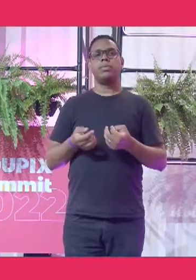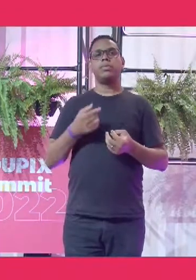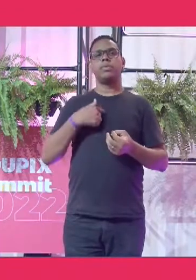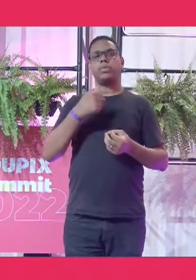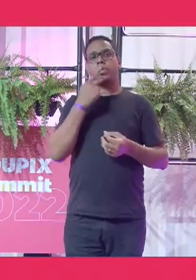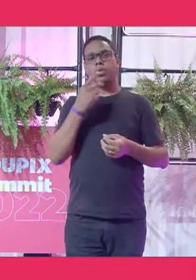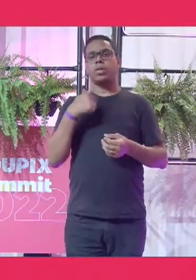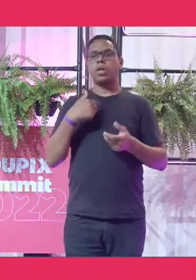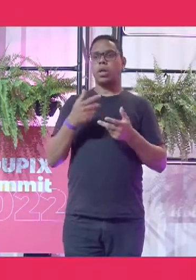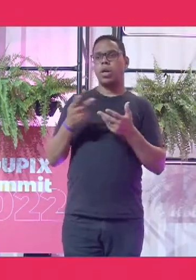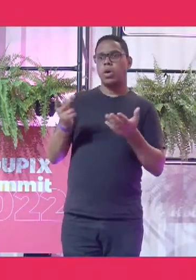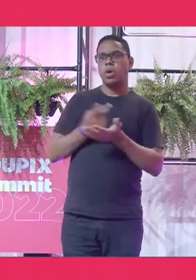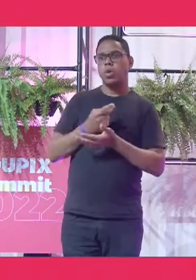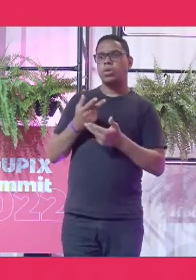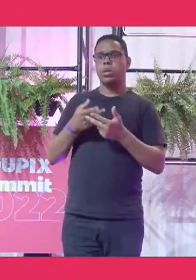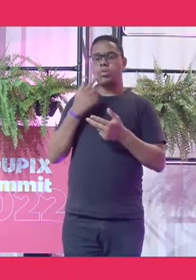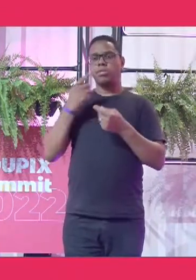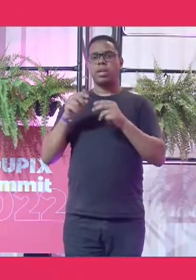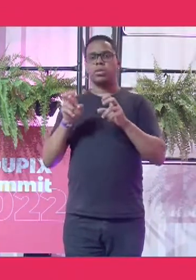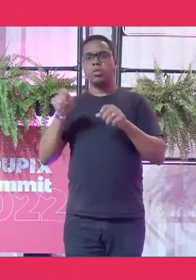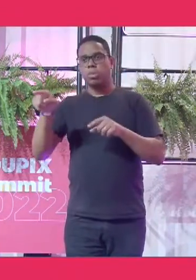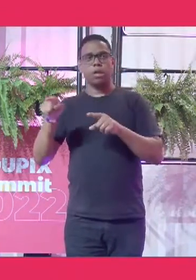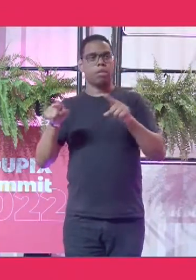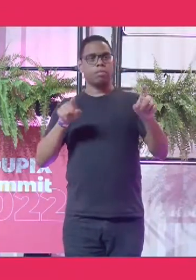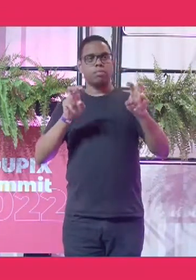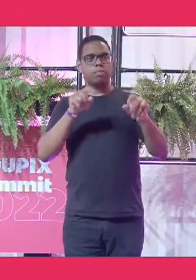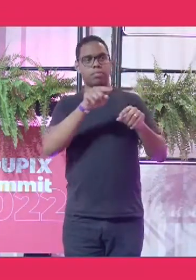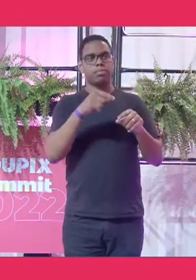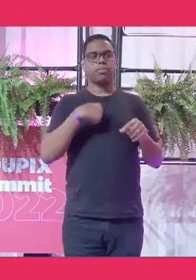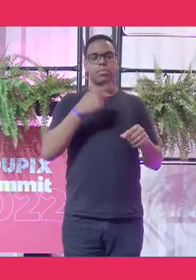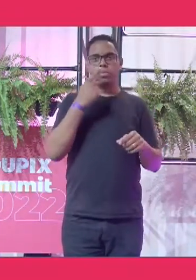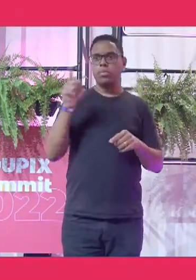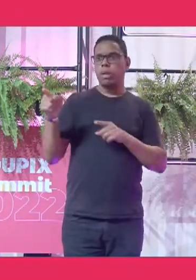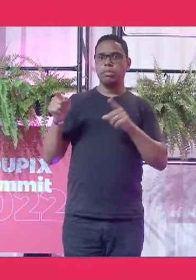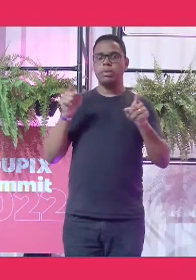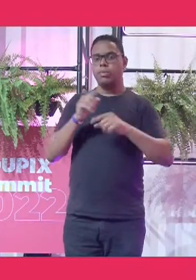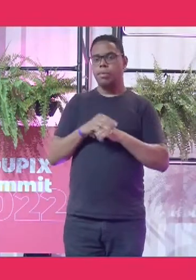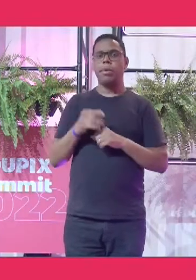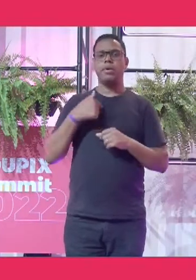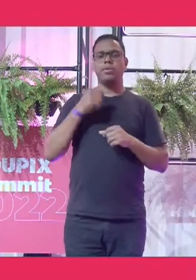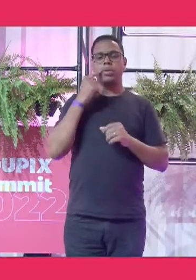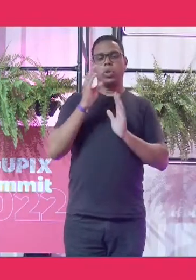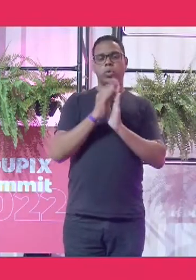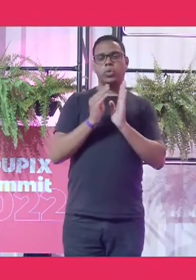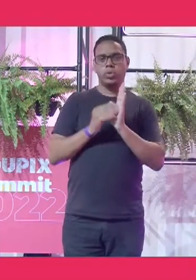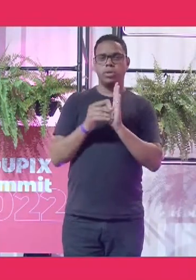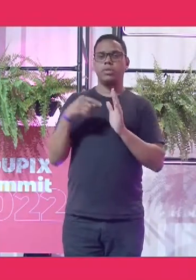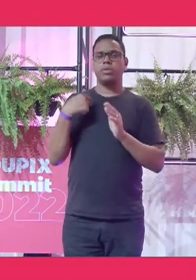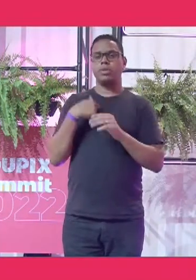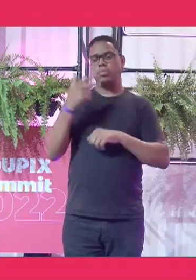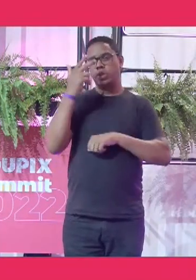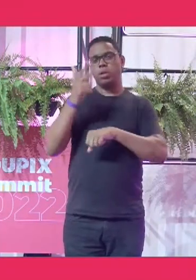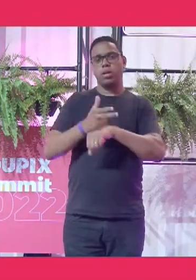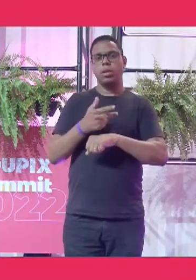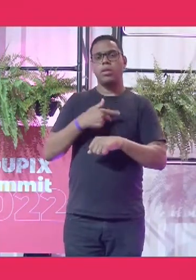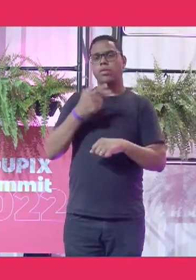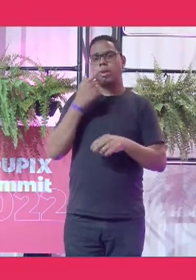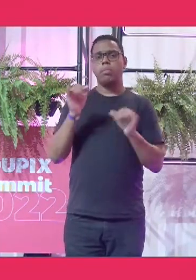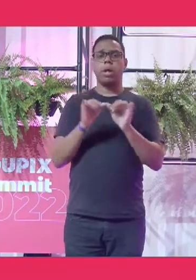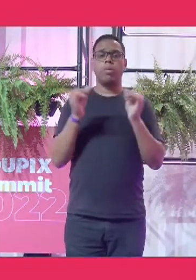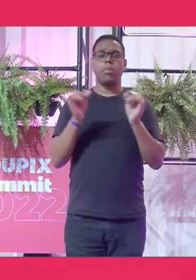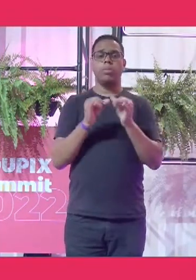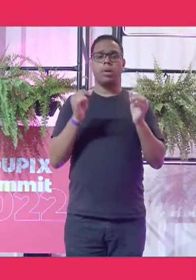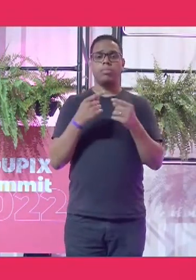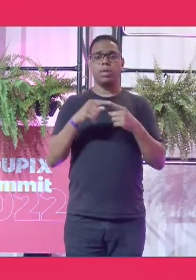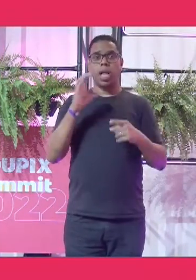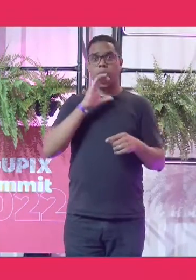falou, aconteceu tal coisa, eu preciso falar sobre isso, eu preciso produzir um vídeo. Aí você, sabe, às vezes você vê um monte de conteúdo que a gente, com câmera ligada, falando um monte de besteira, porque